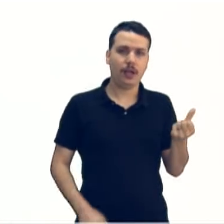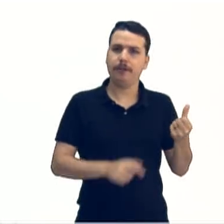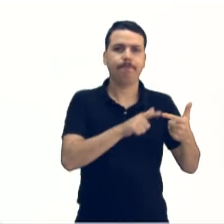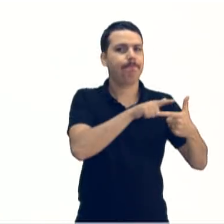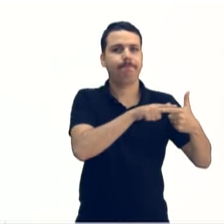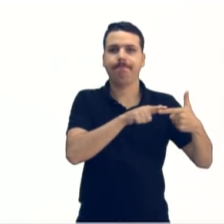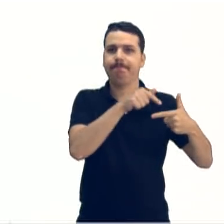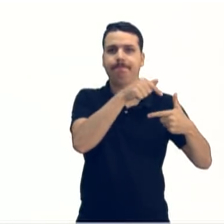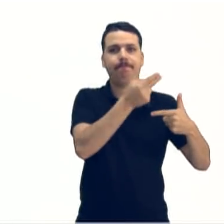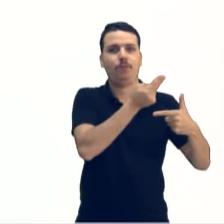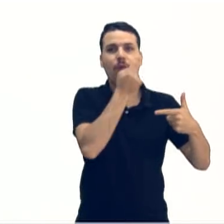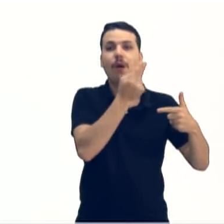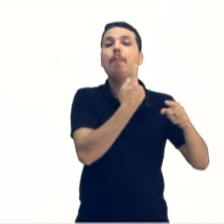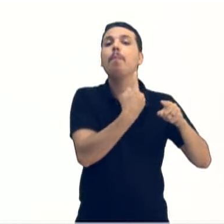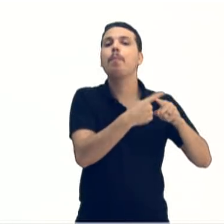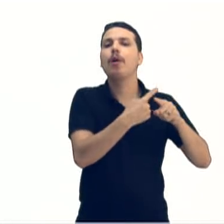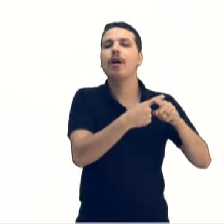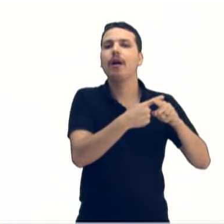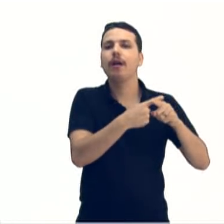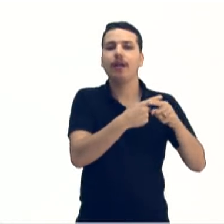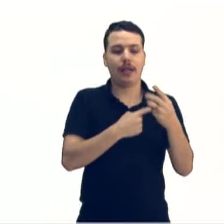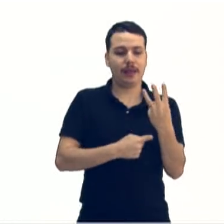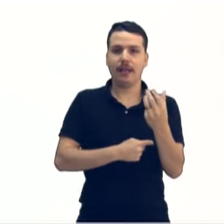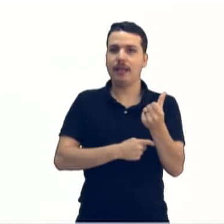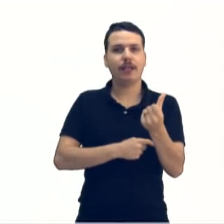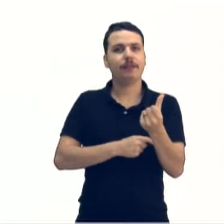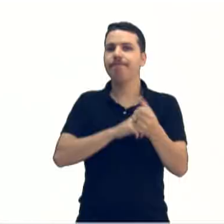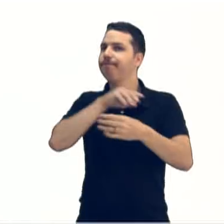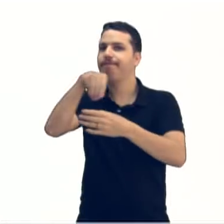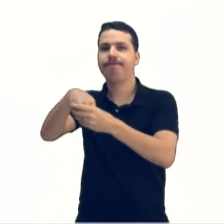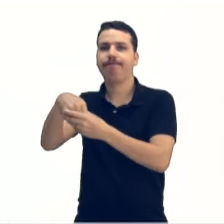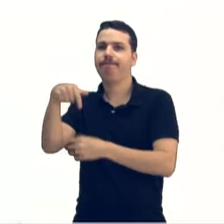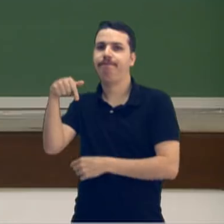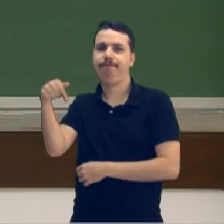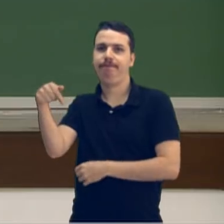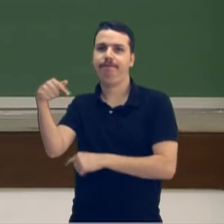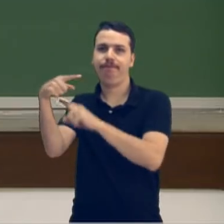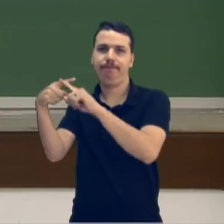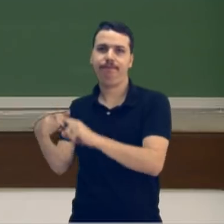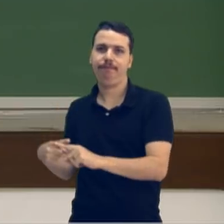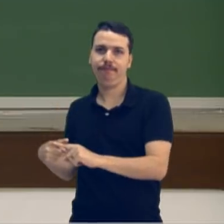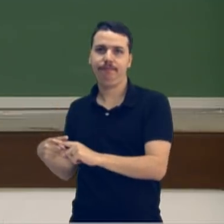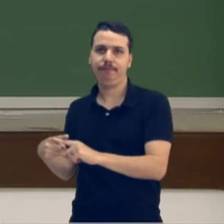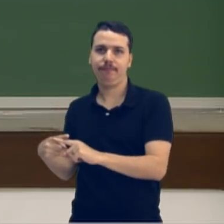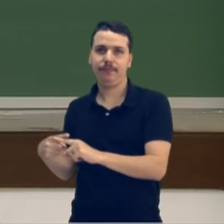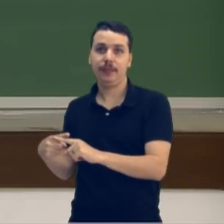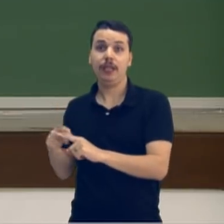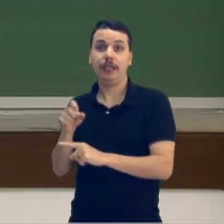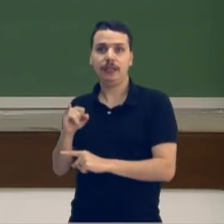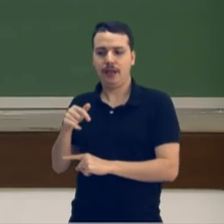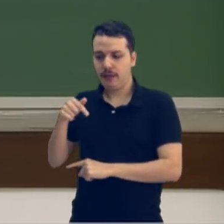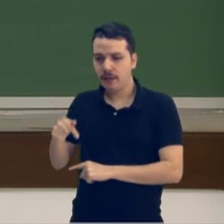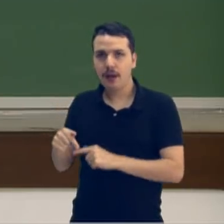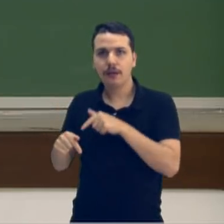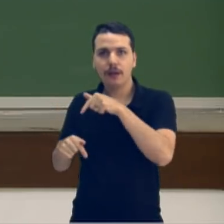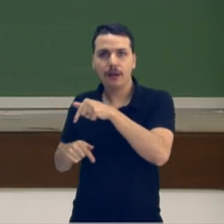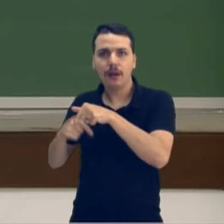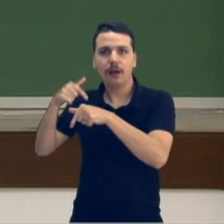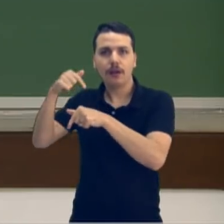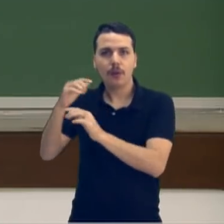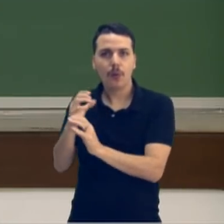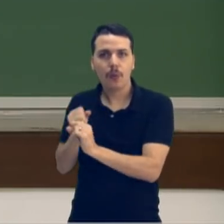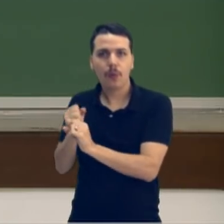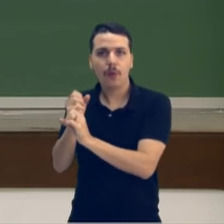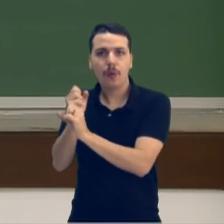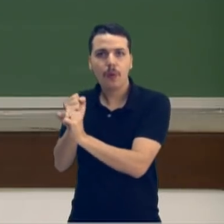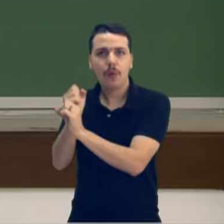por 7, pois 36 não é múltiplo de 7. Ou seja, se eu for contando de 7 em